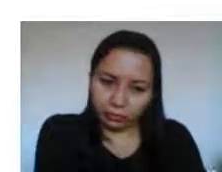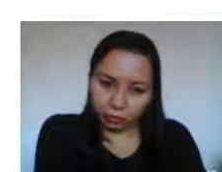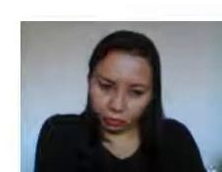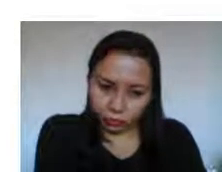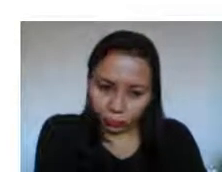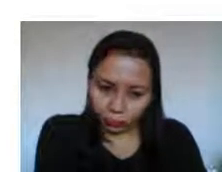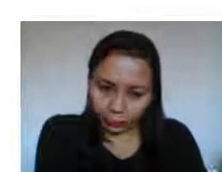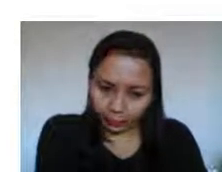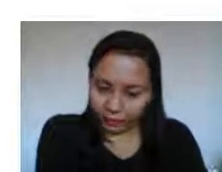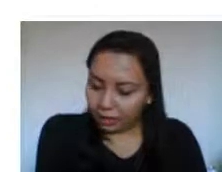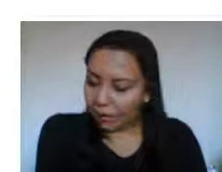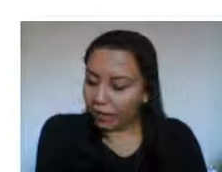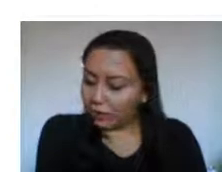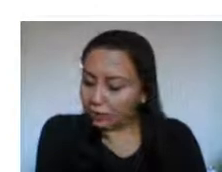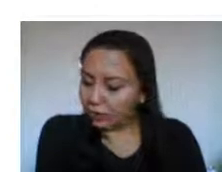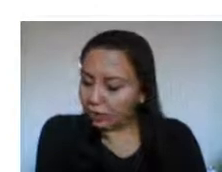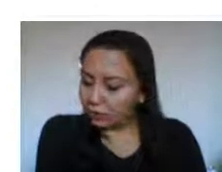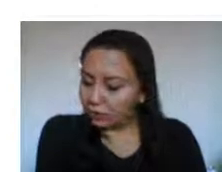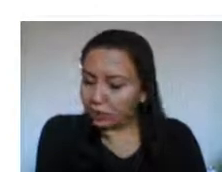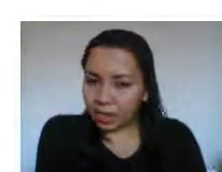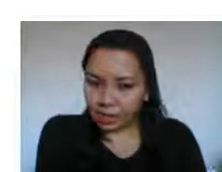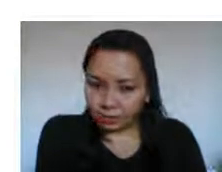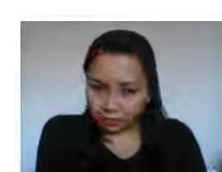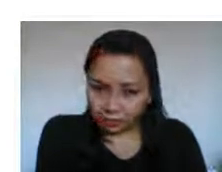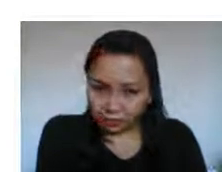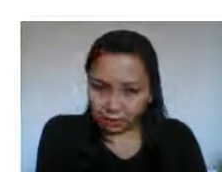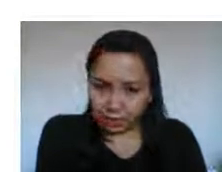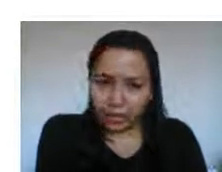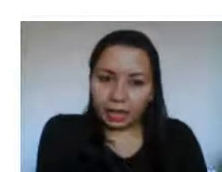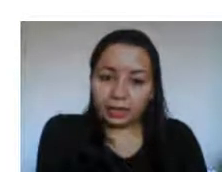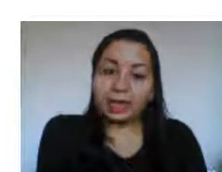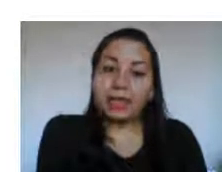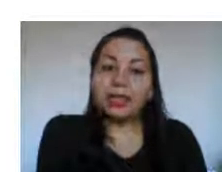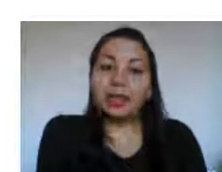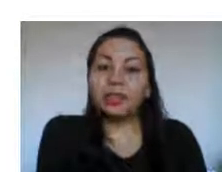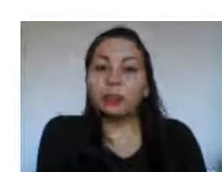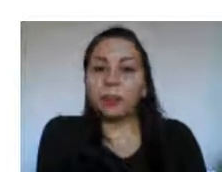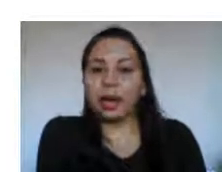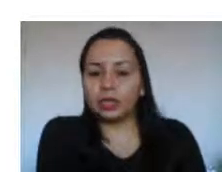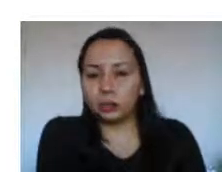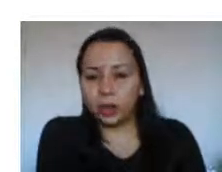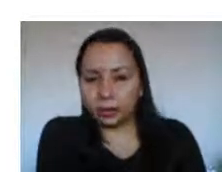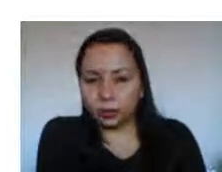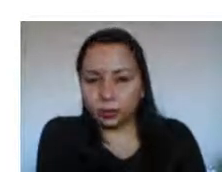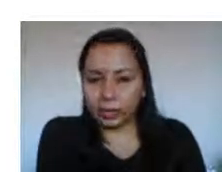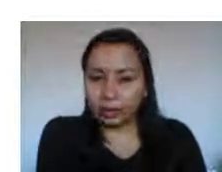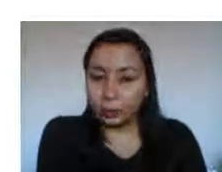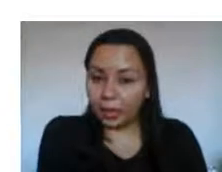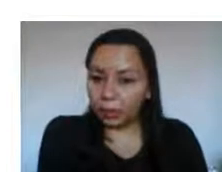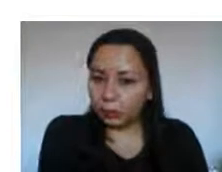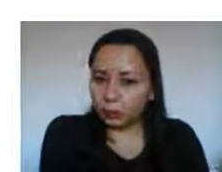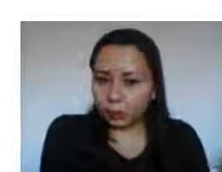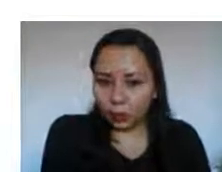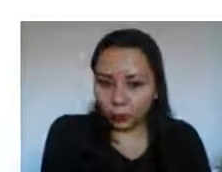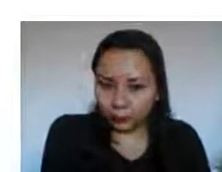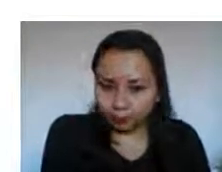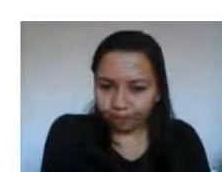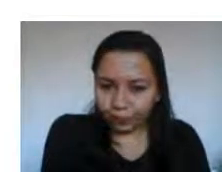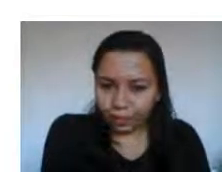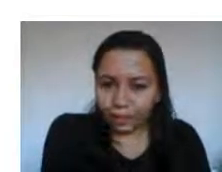de efeito estufa, estes mesmos gases eles retêm grande parte do calor gerado pela luz do